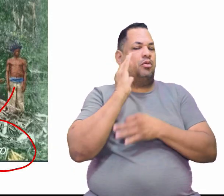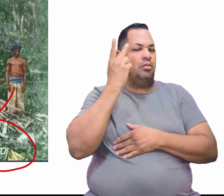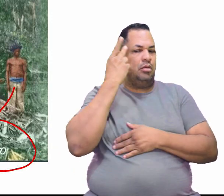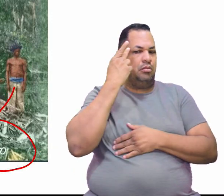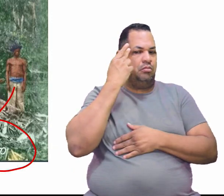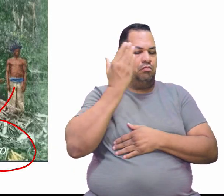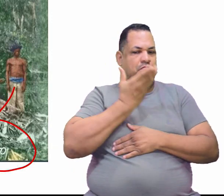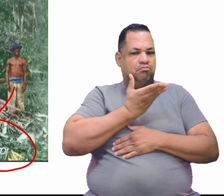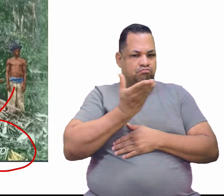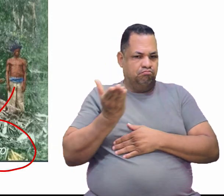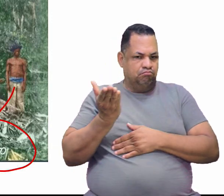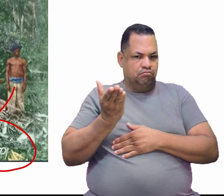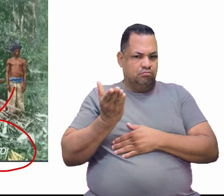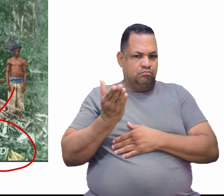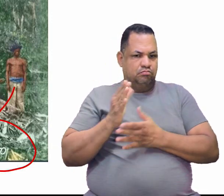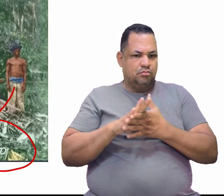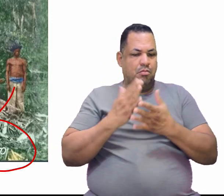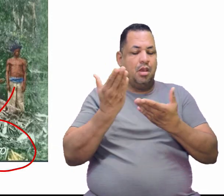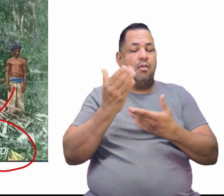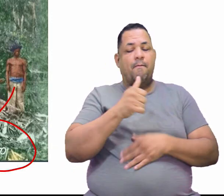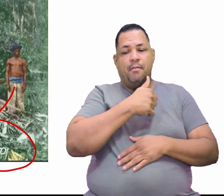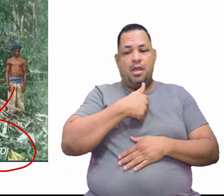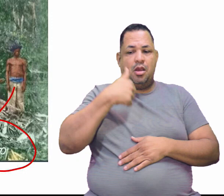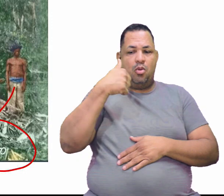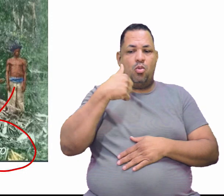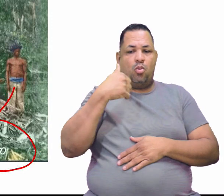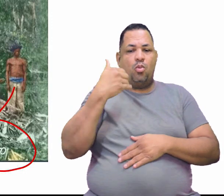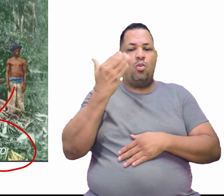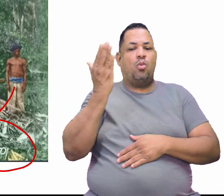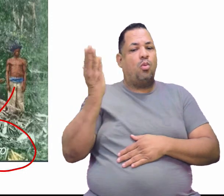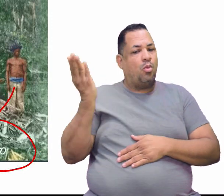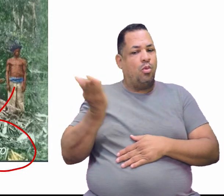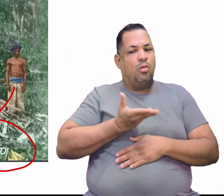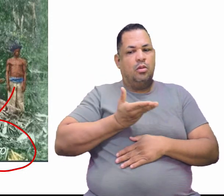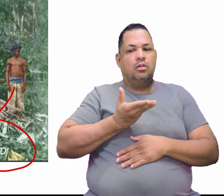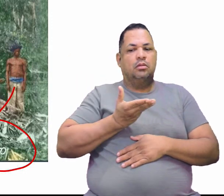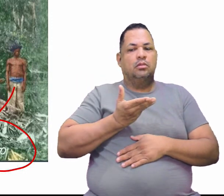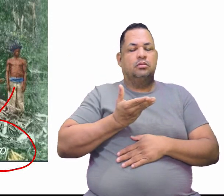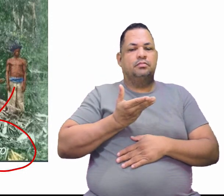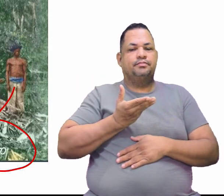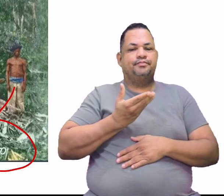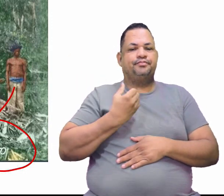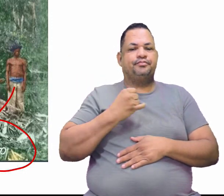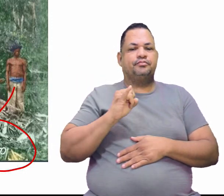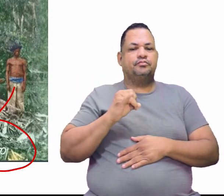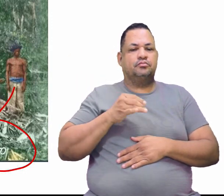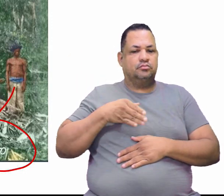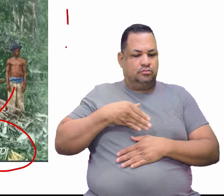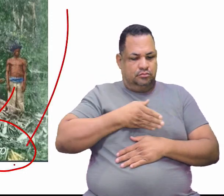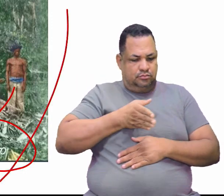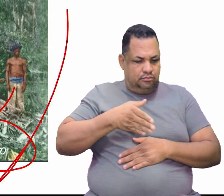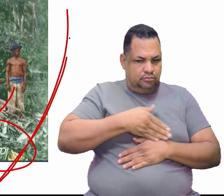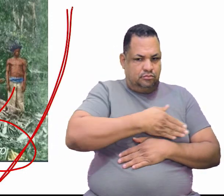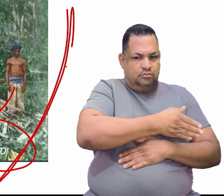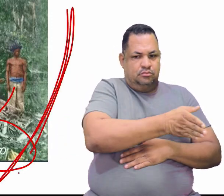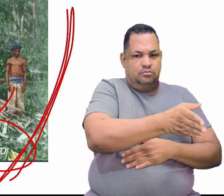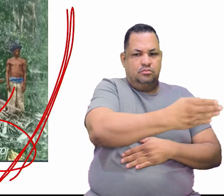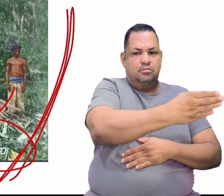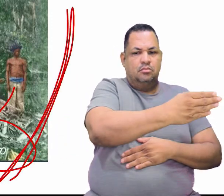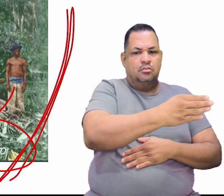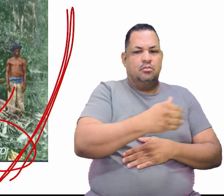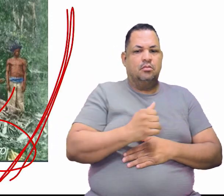ou seria mais fácil tirar do caminho? Vai depender muito. Se por onde for desviar tiver